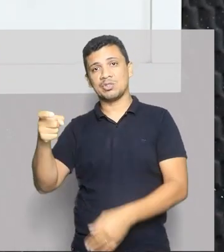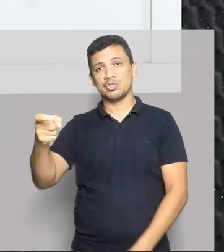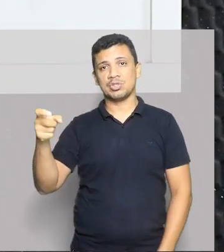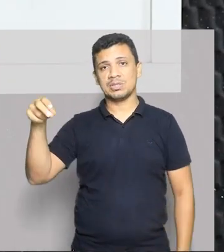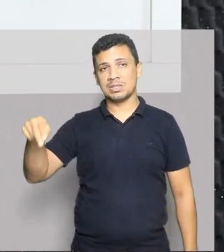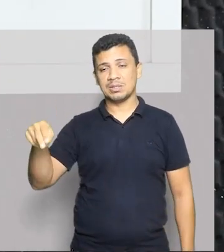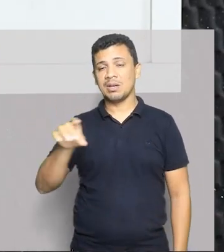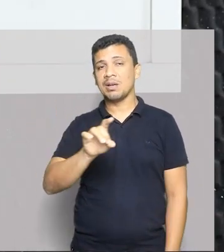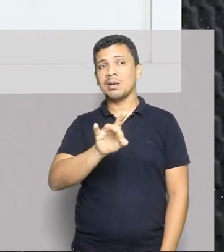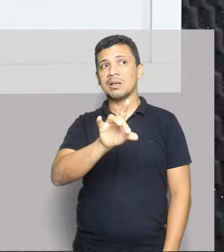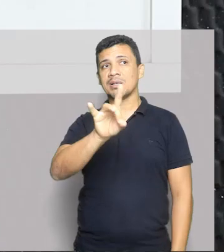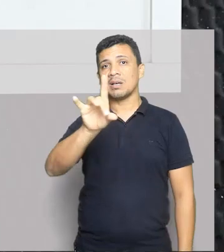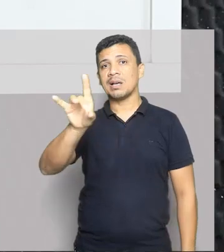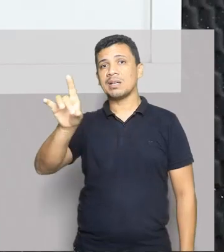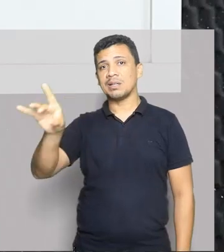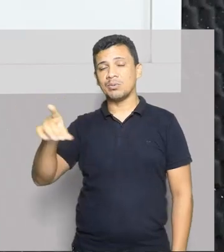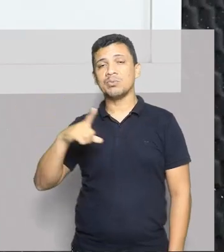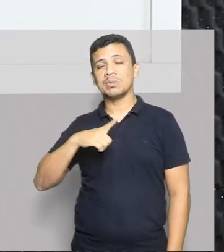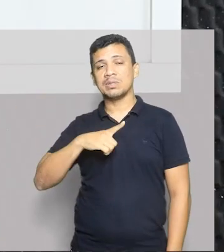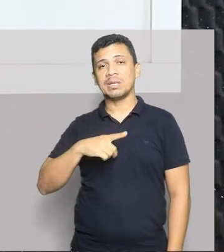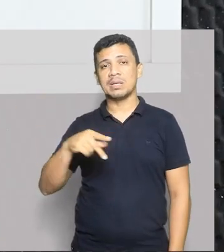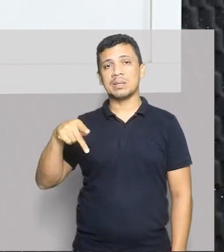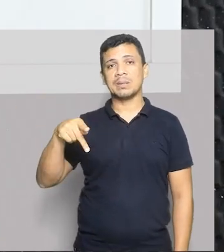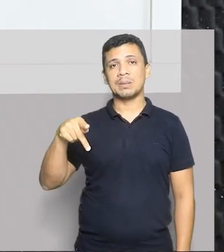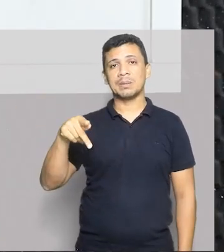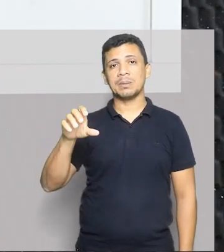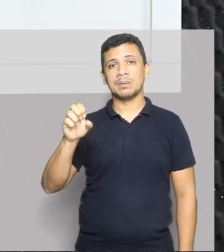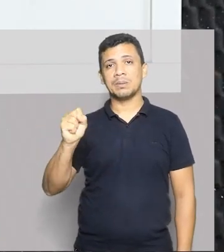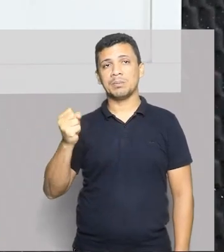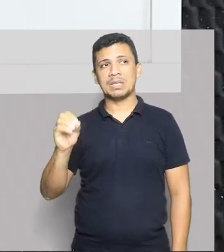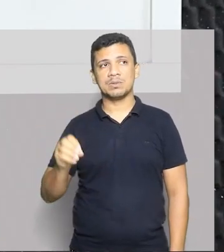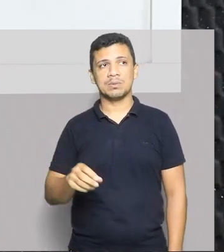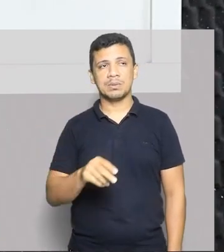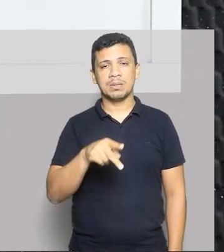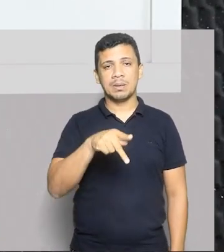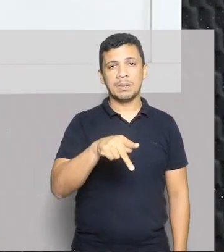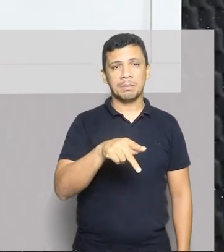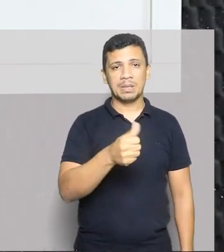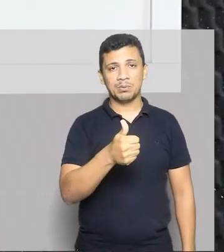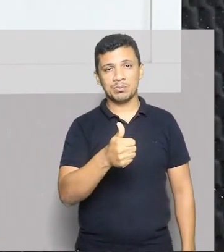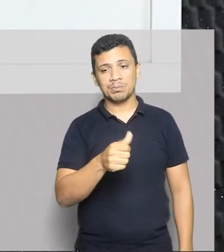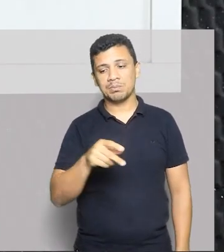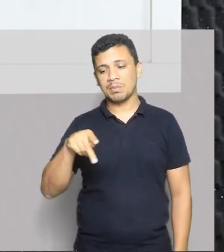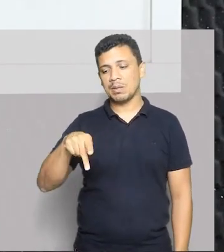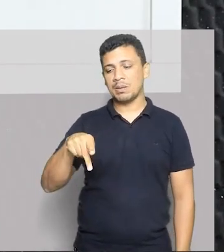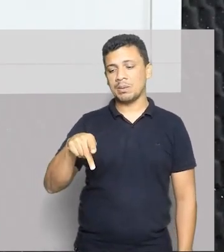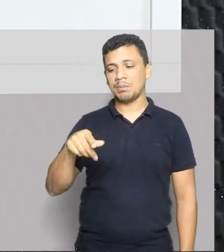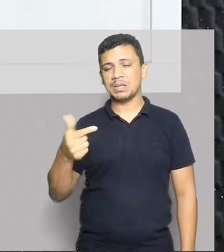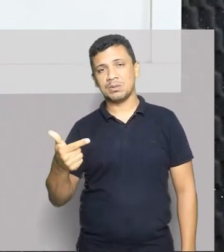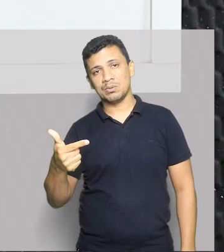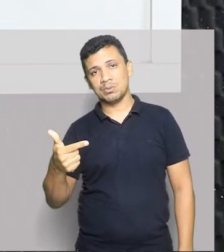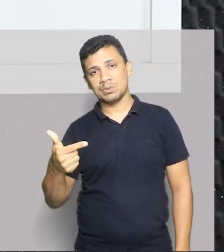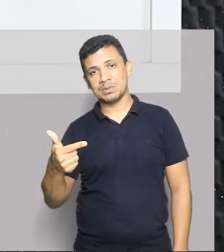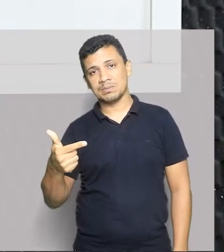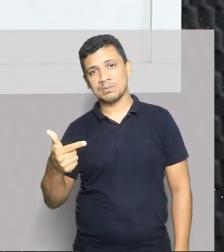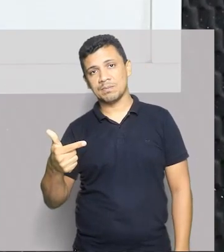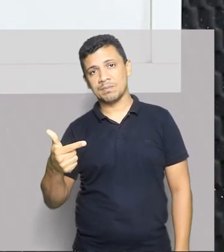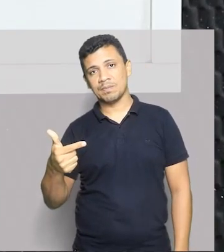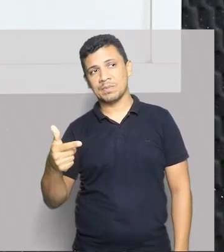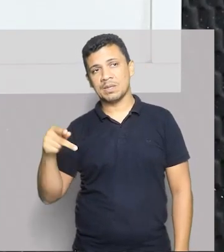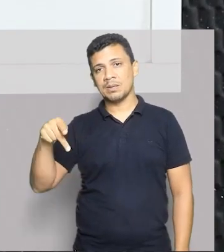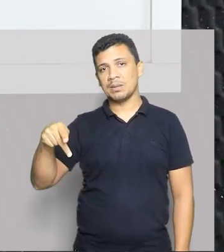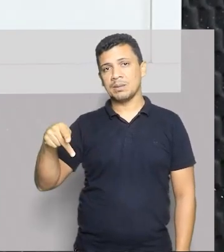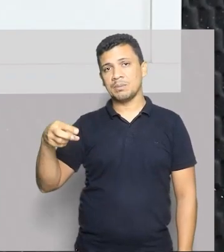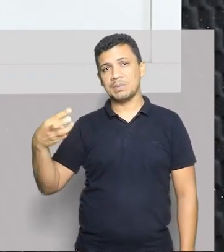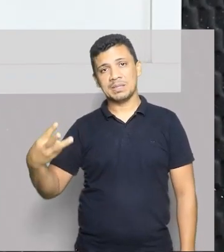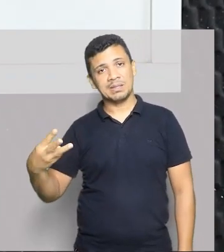cada valor desse tem um peso. O x1 tem peso P1, o x2 tem peso P2, o X3 tem peso